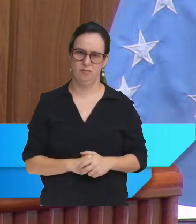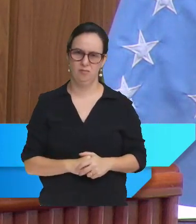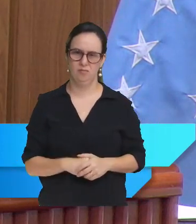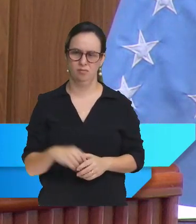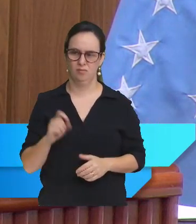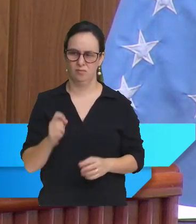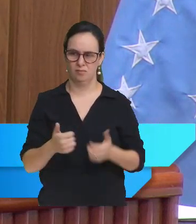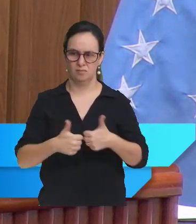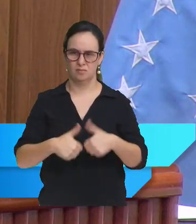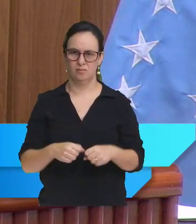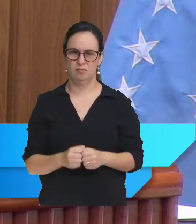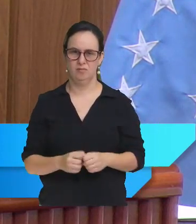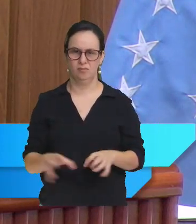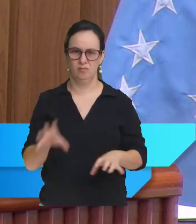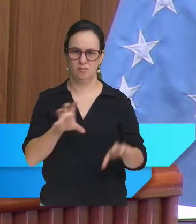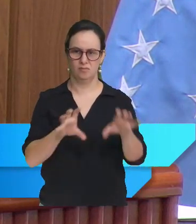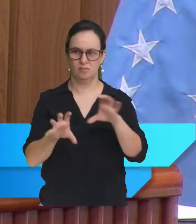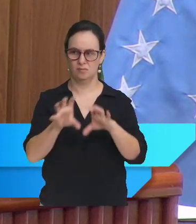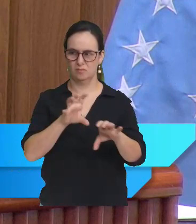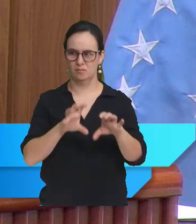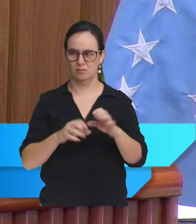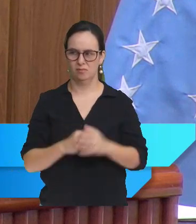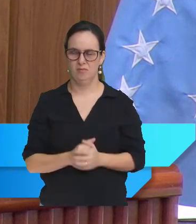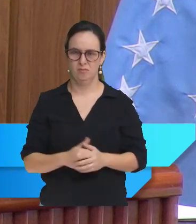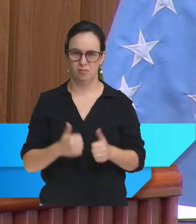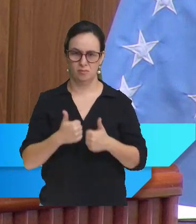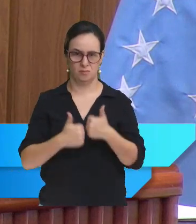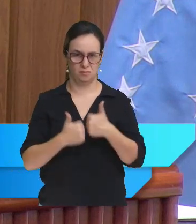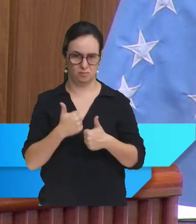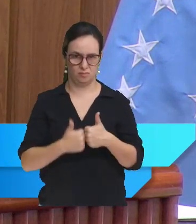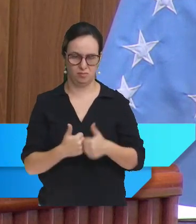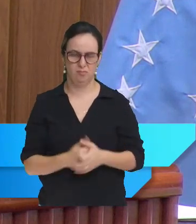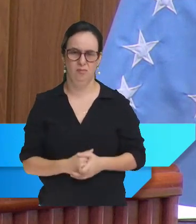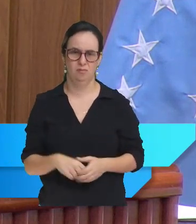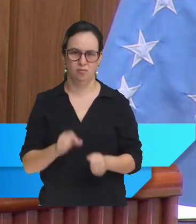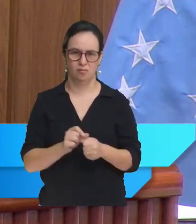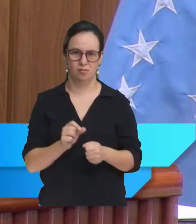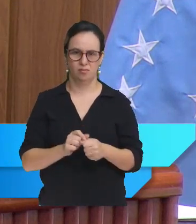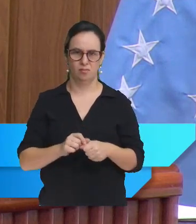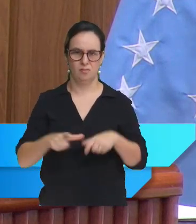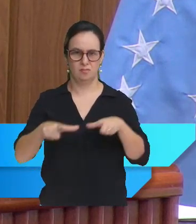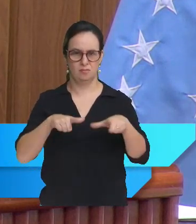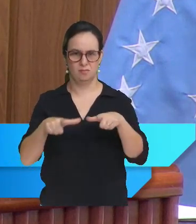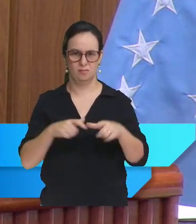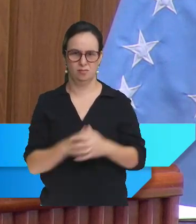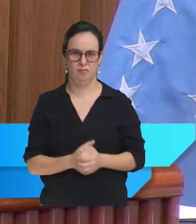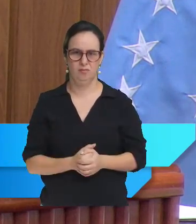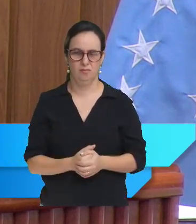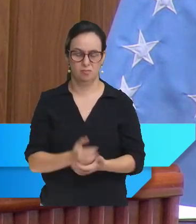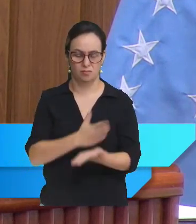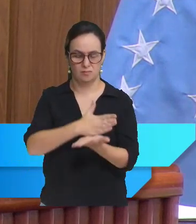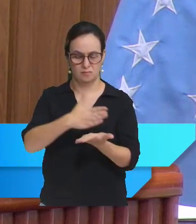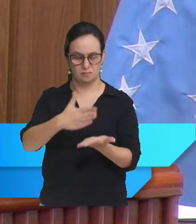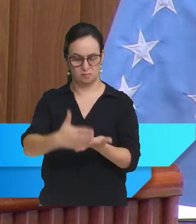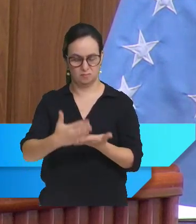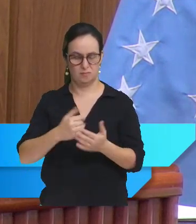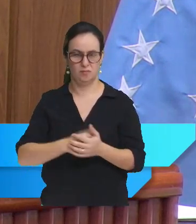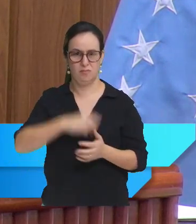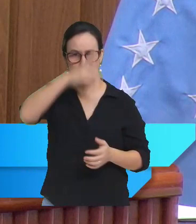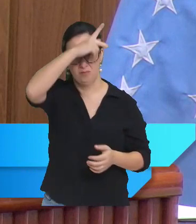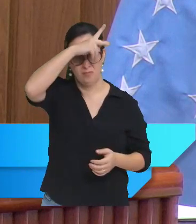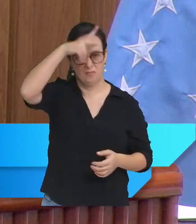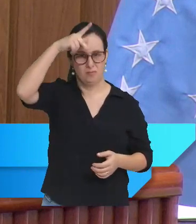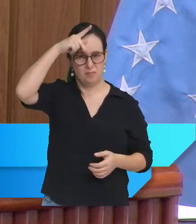toda a estrutura na mão de uma procuradora para que ela concentre os honorários. Somente desde o início do mandato do Zé Fernandes, desde a gestão da Marina na